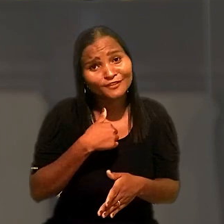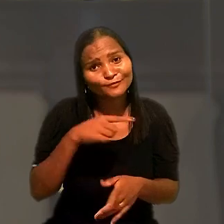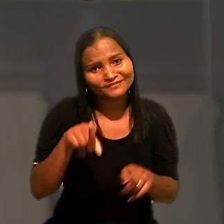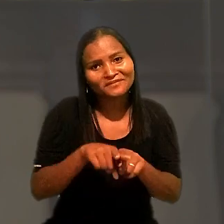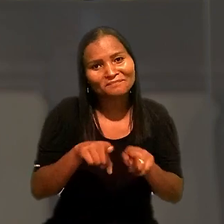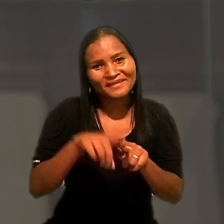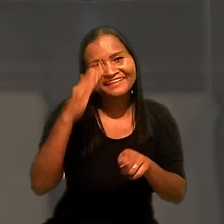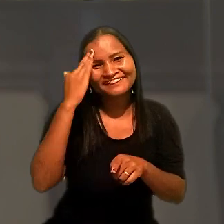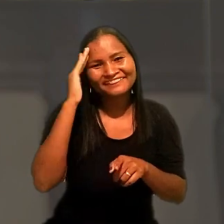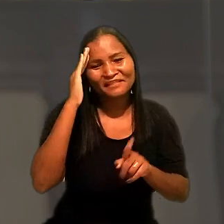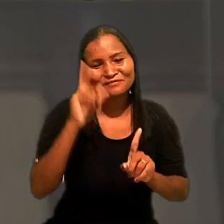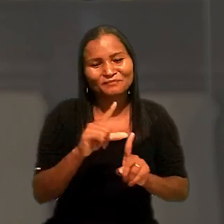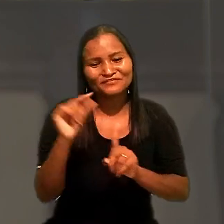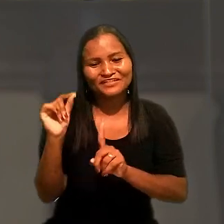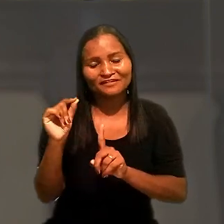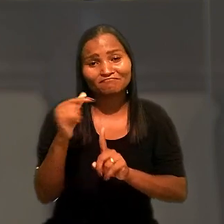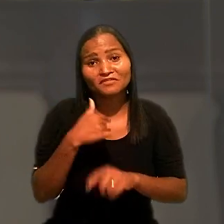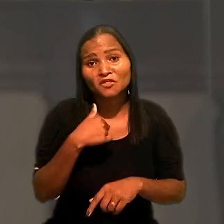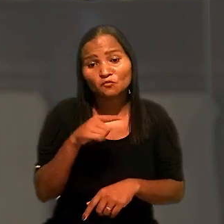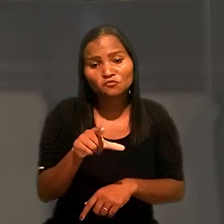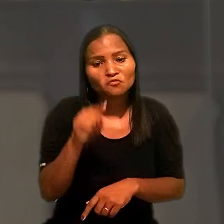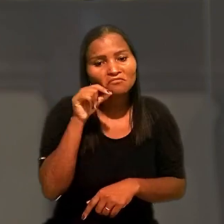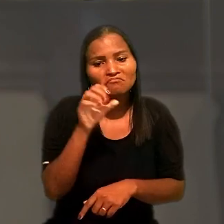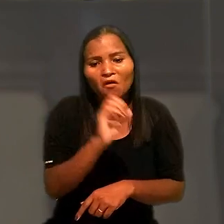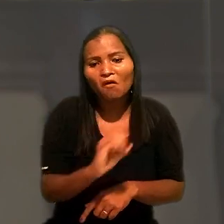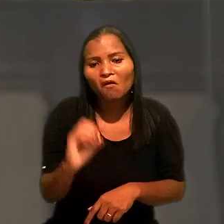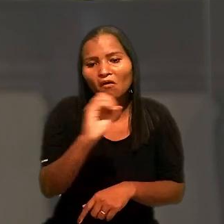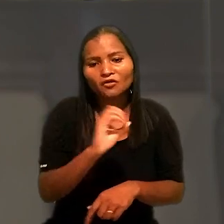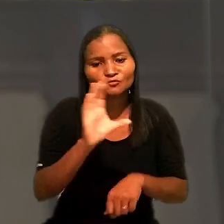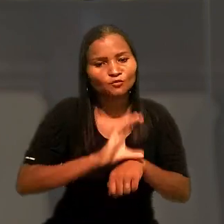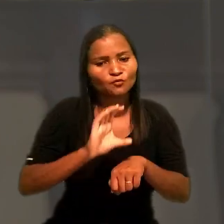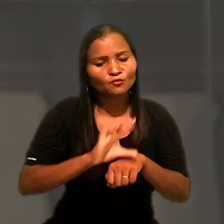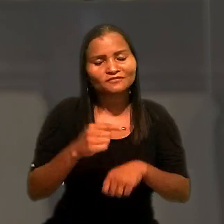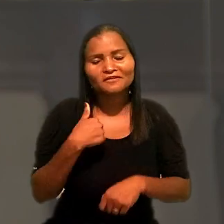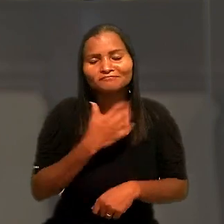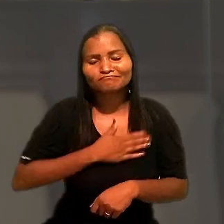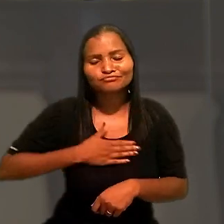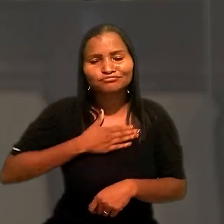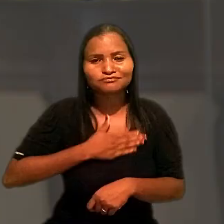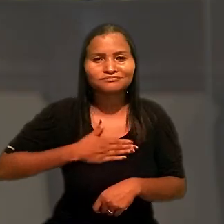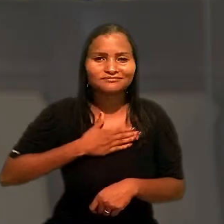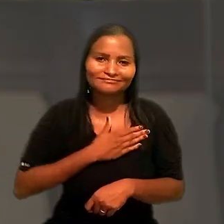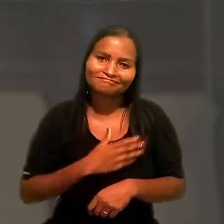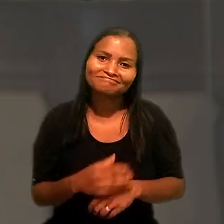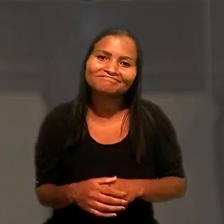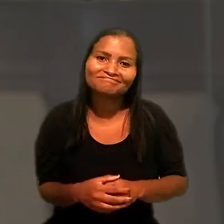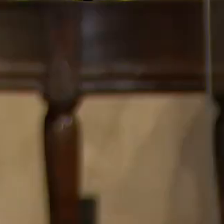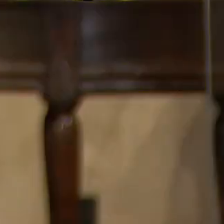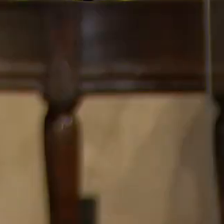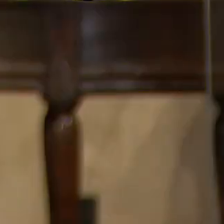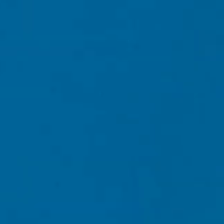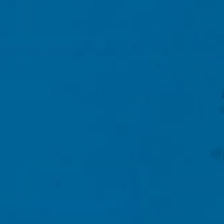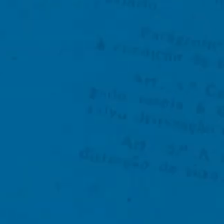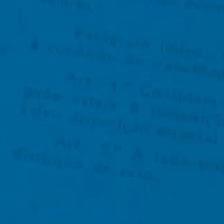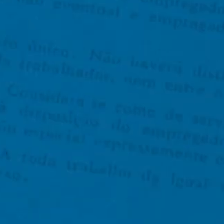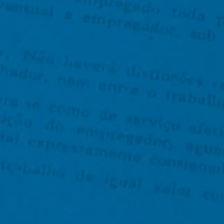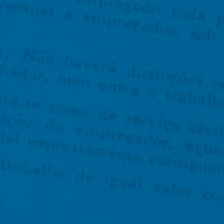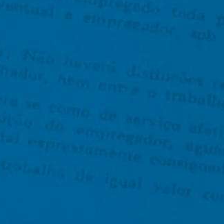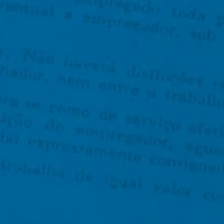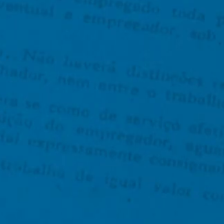me considero também isso um privilégio. Escolhi um ótimo curso em que eu me gratifiquei muito.